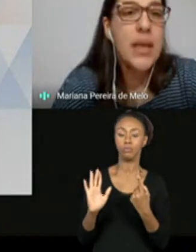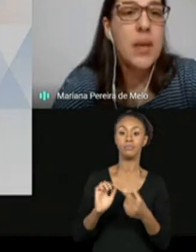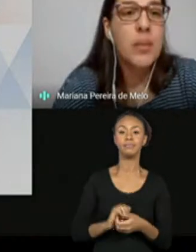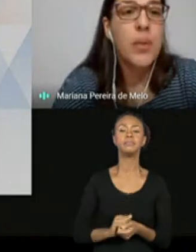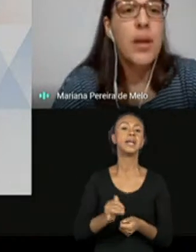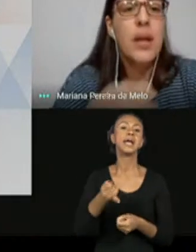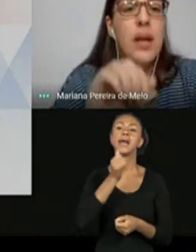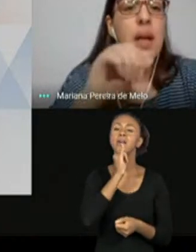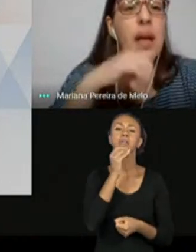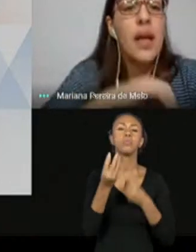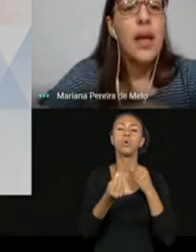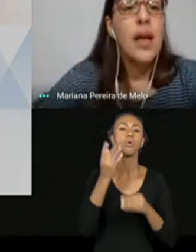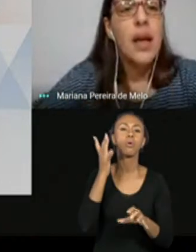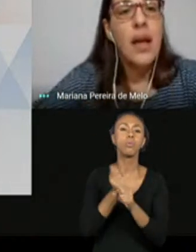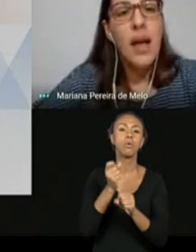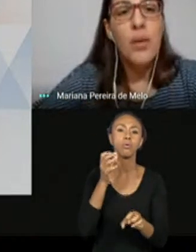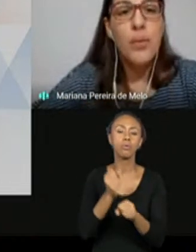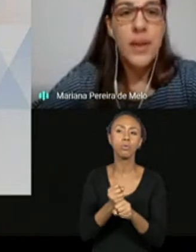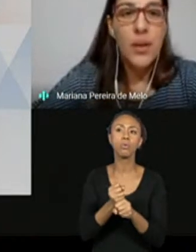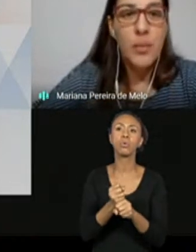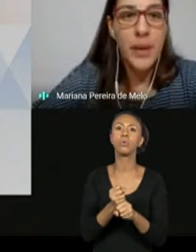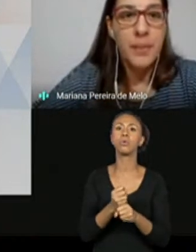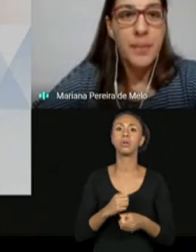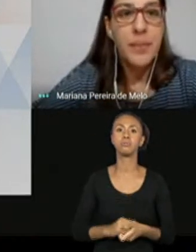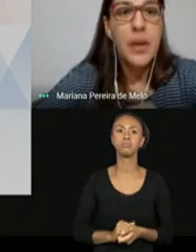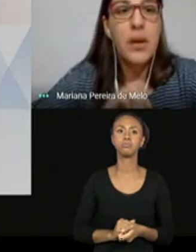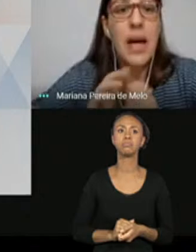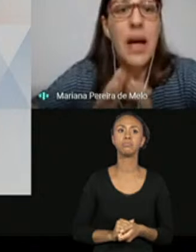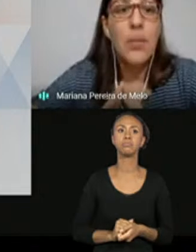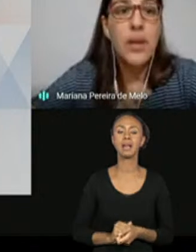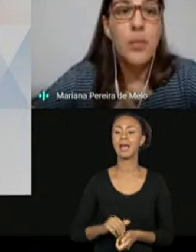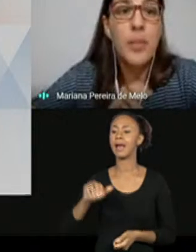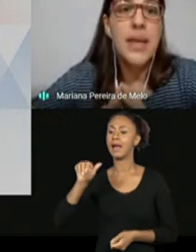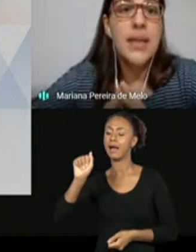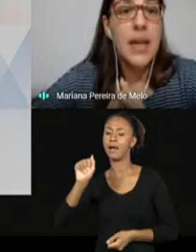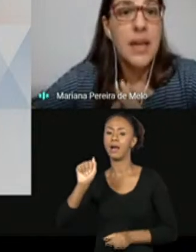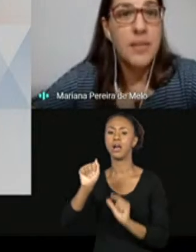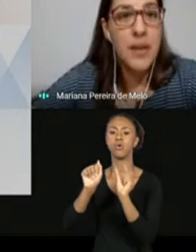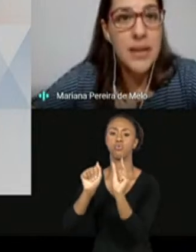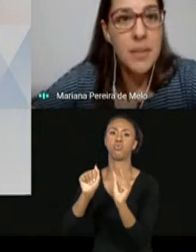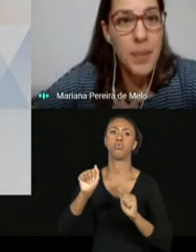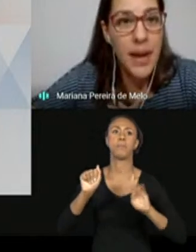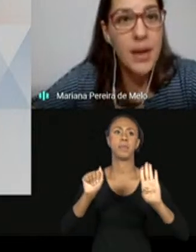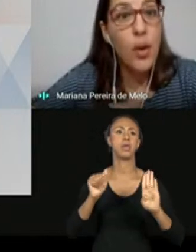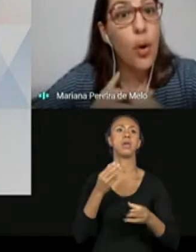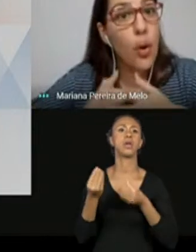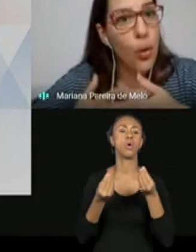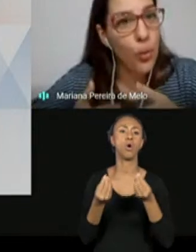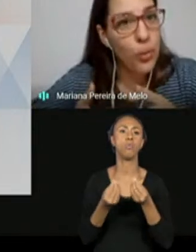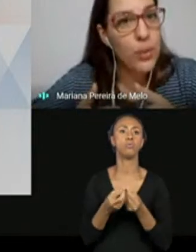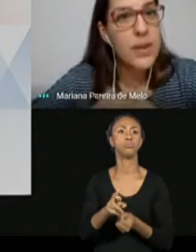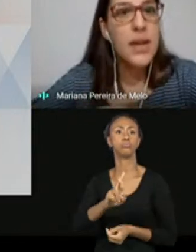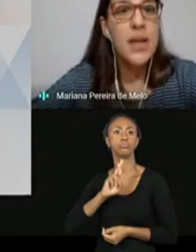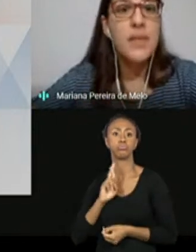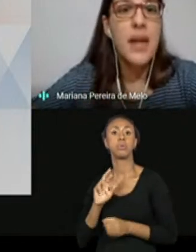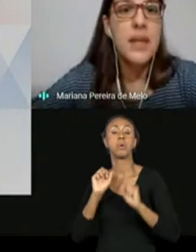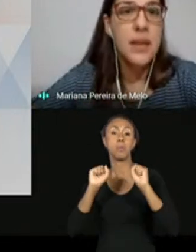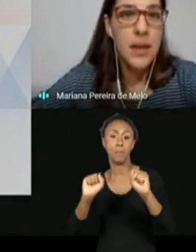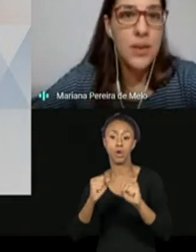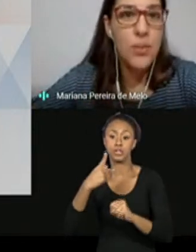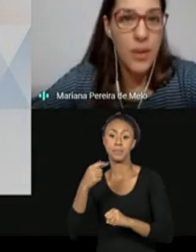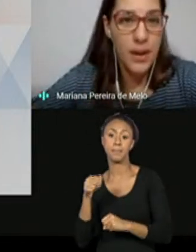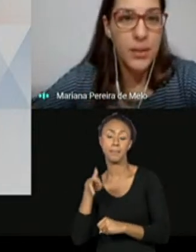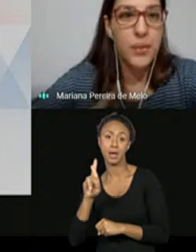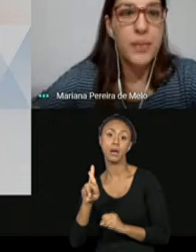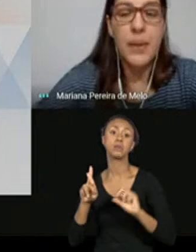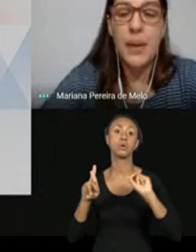por exemplo, a união B? A união B, sair face par ou sair face